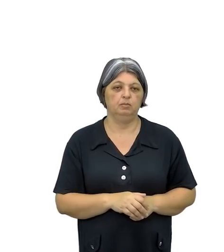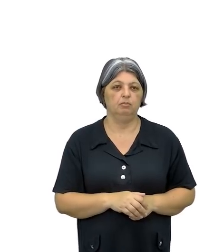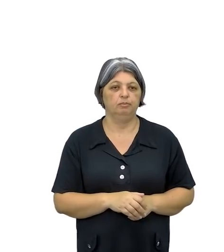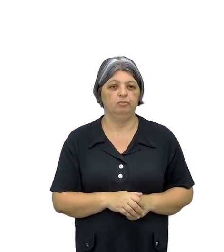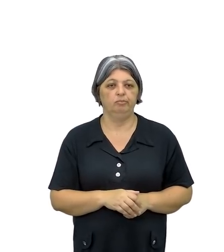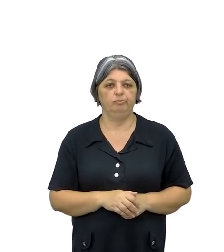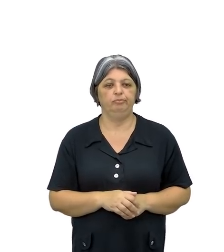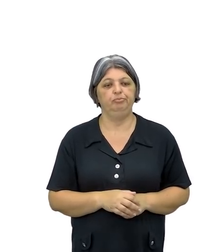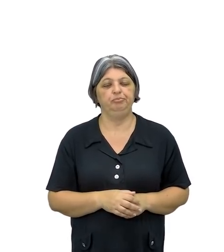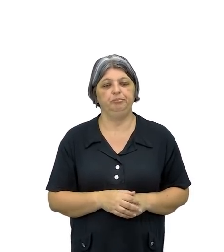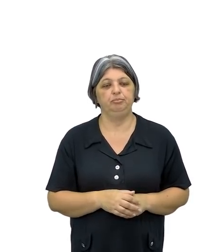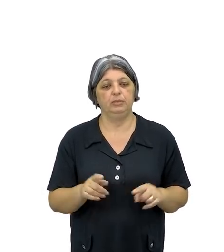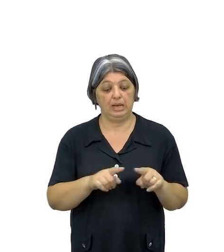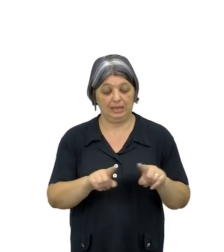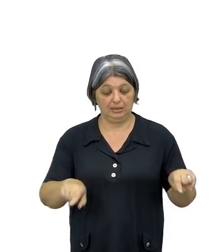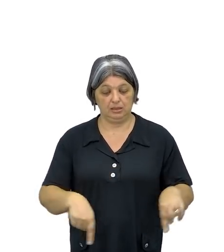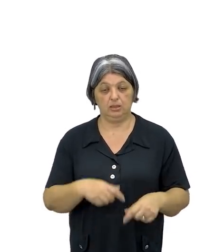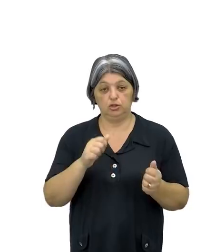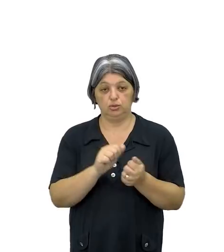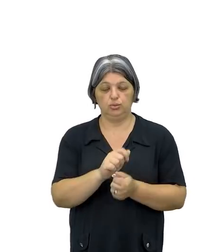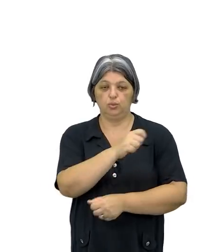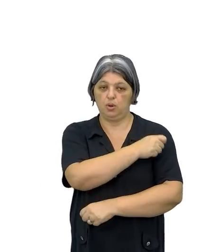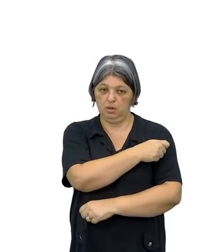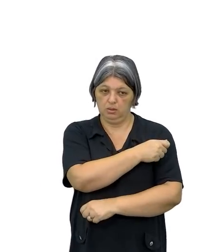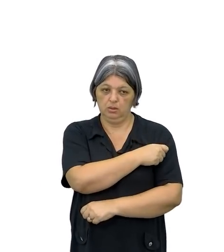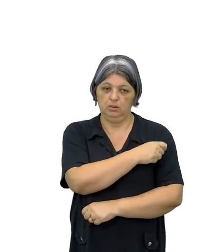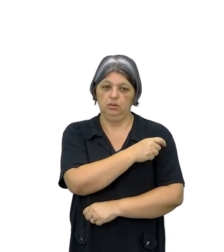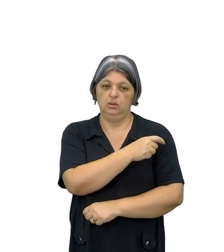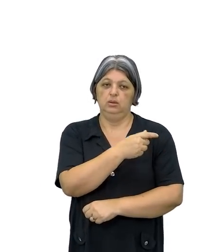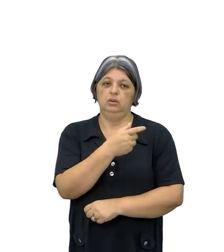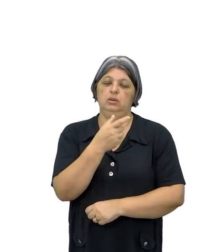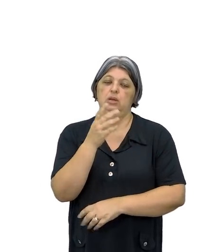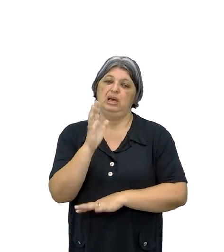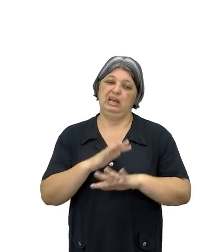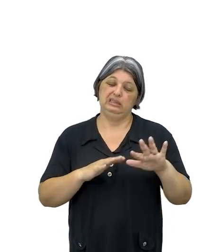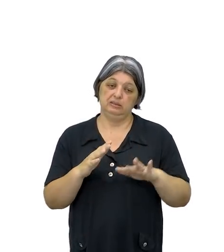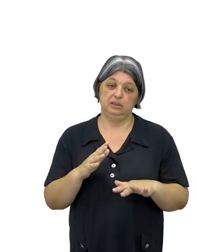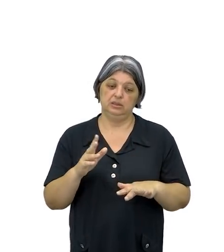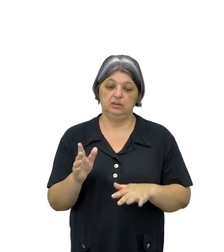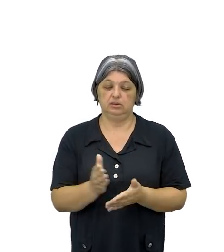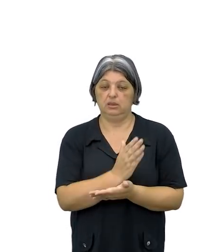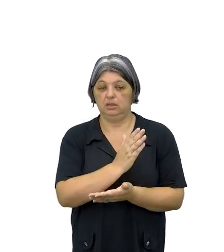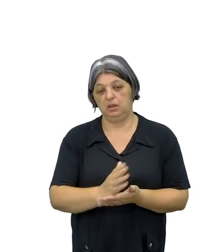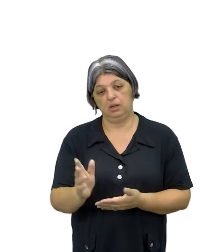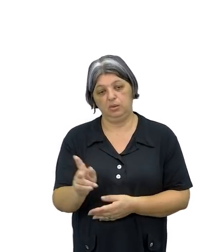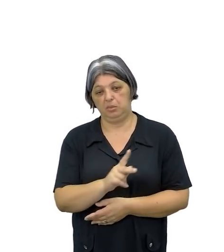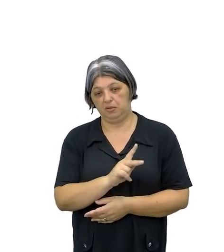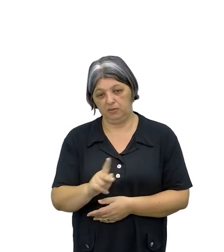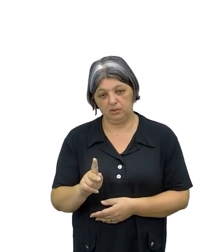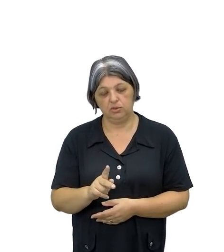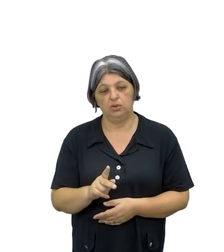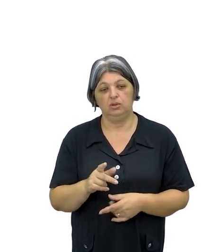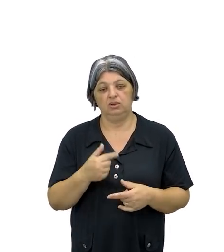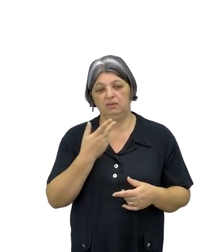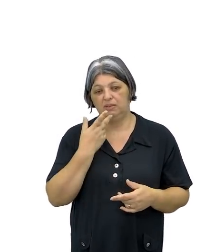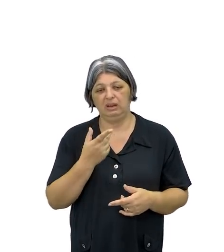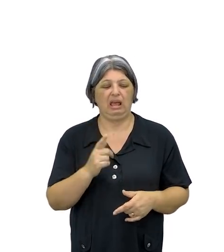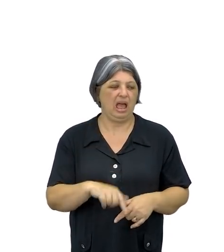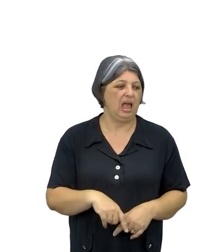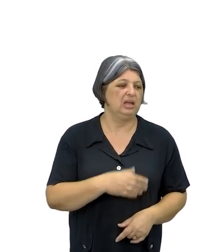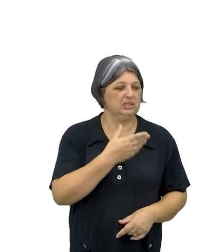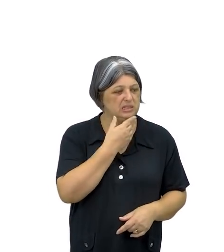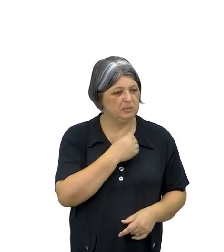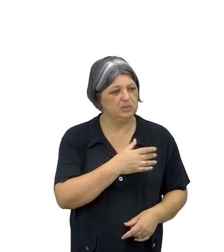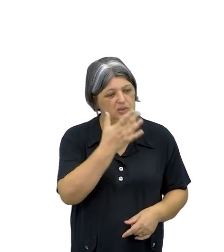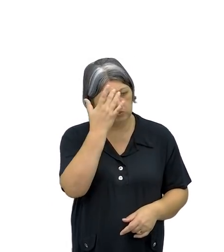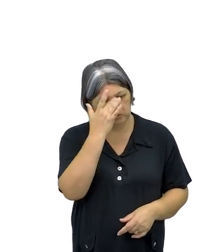sala como alunos, né, nós vimos alguns professores, às vezes, até comentando, né? Ah, esse menino sabe mais